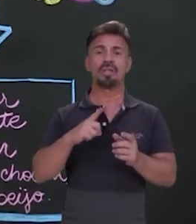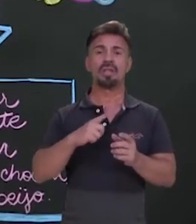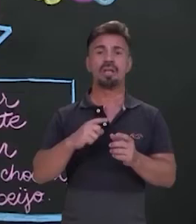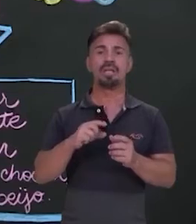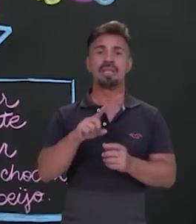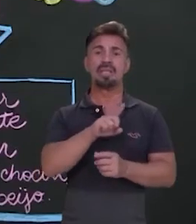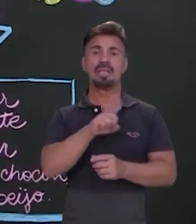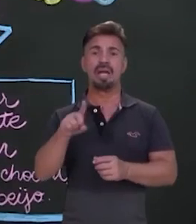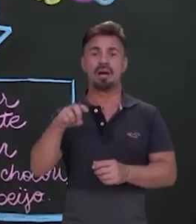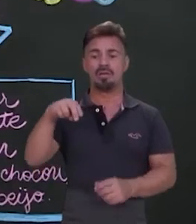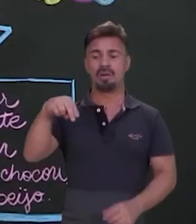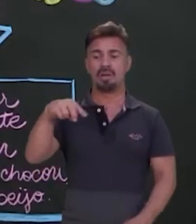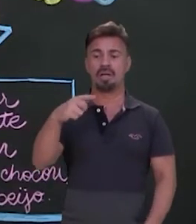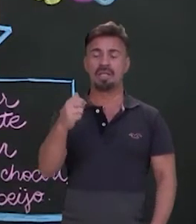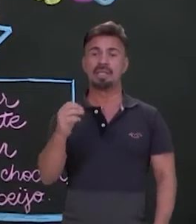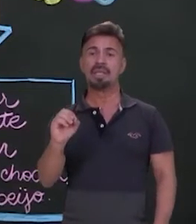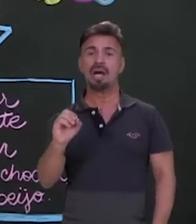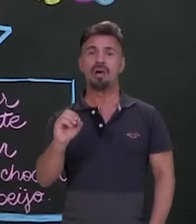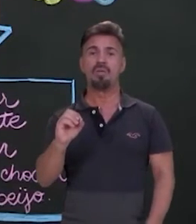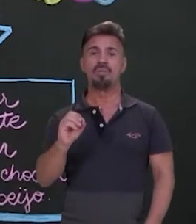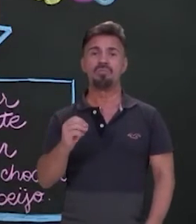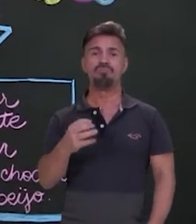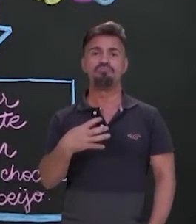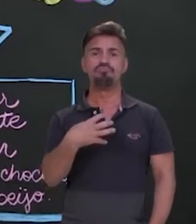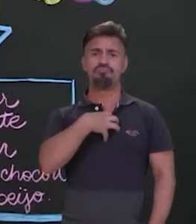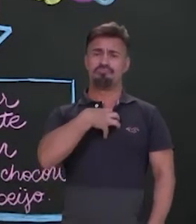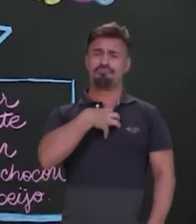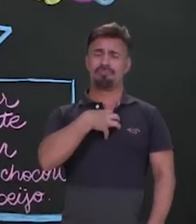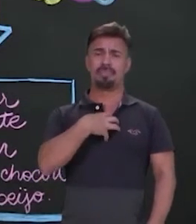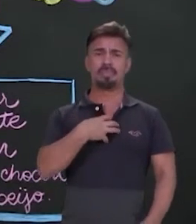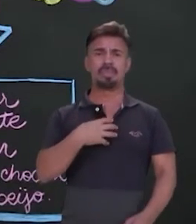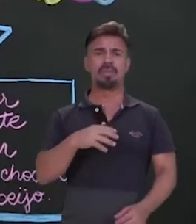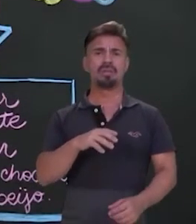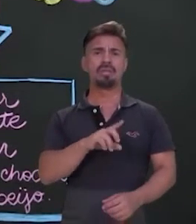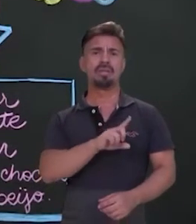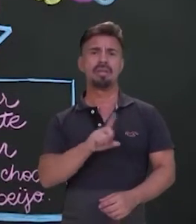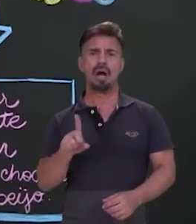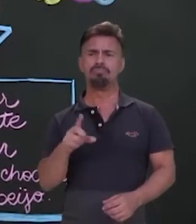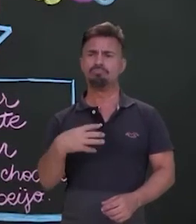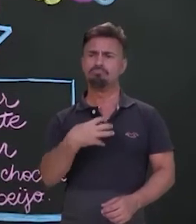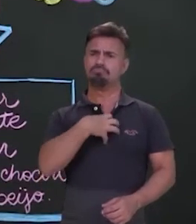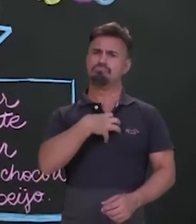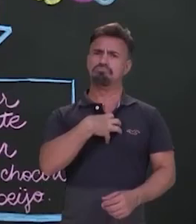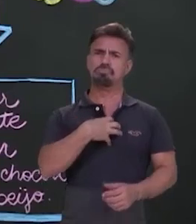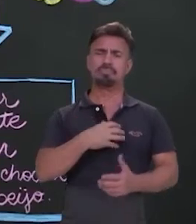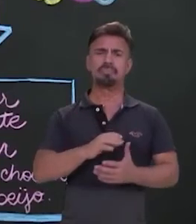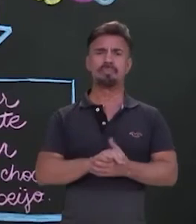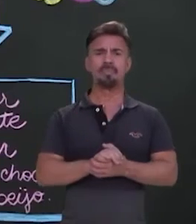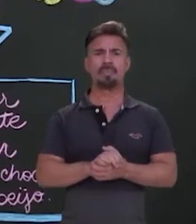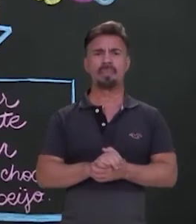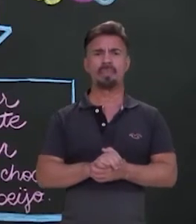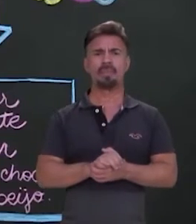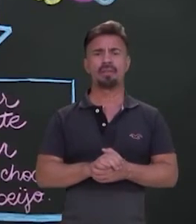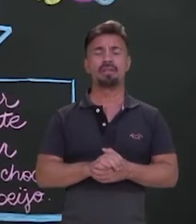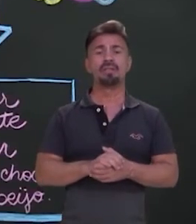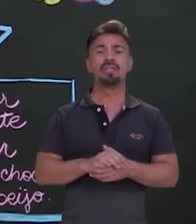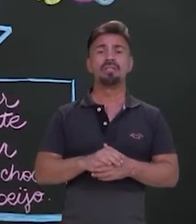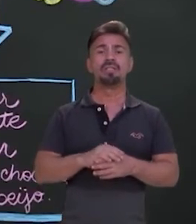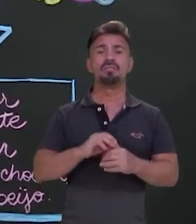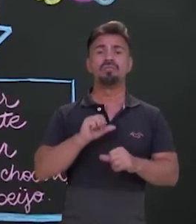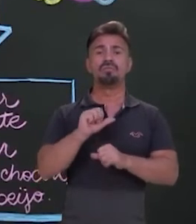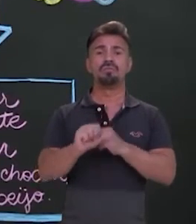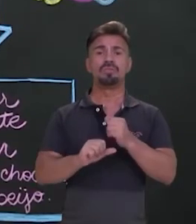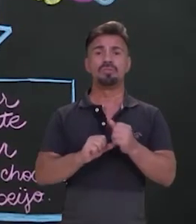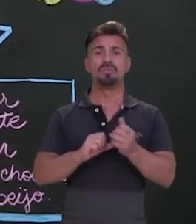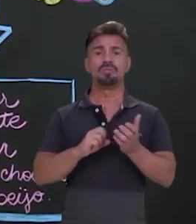de dizer não. O não nos chocou, aquela atitude, o fato de alguém dizer não. Nesse caso, não deixou de ser advérbio e virou um